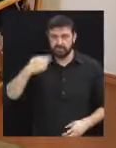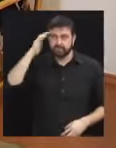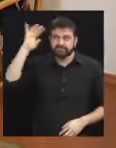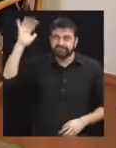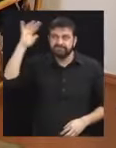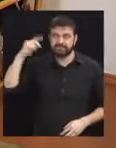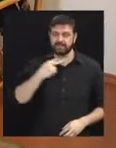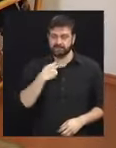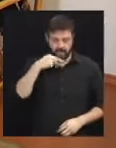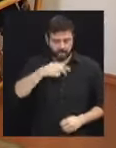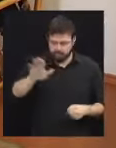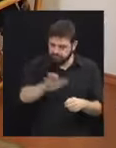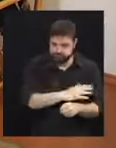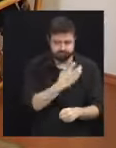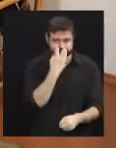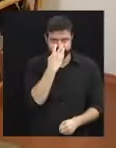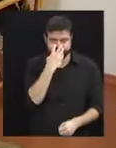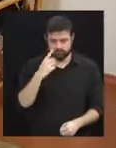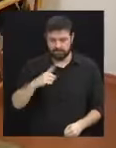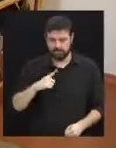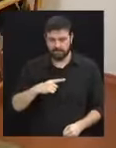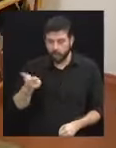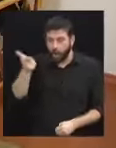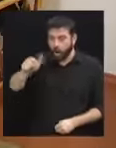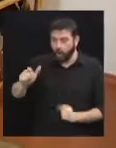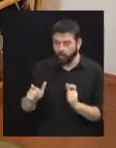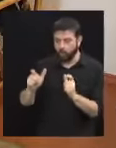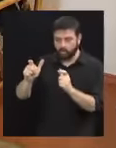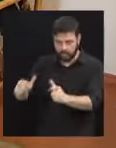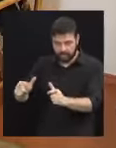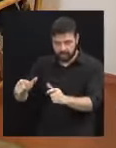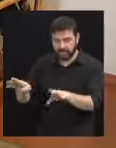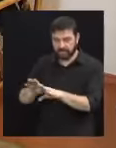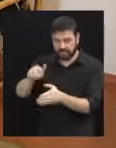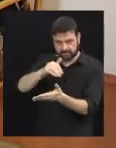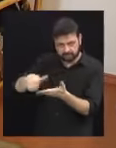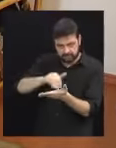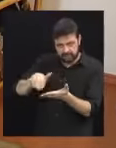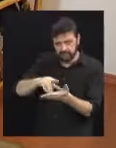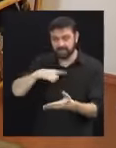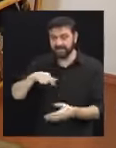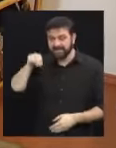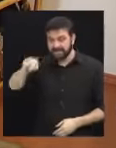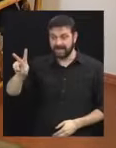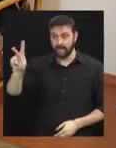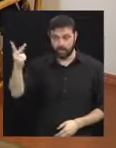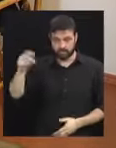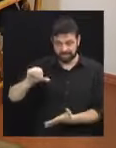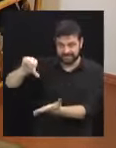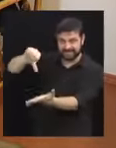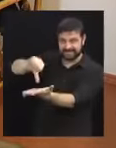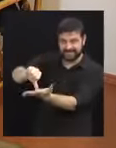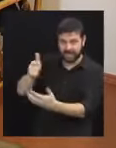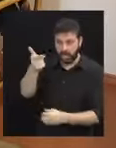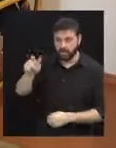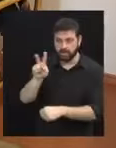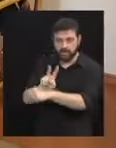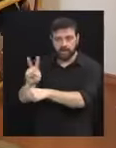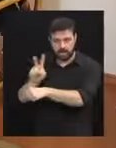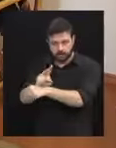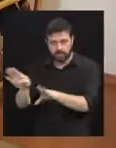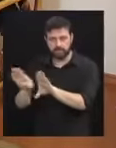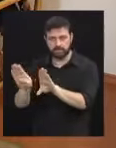é animal no abrigo, né? Nós temos fora aqui, que é onde acontece também o escritório, nós temos também em Hortolândia a sede, que lá é só o abrigo, lá nós